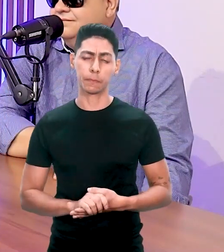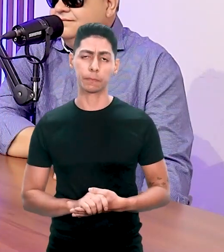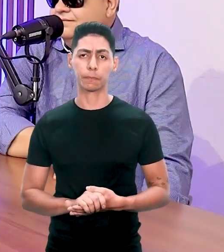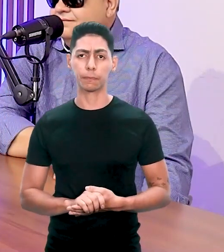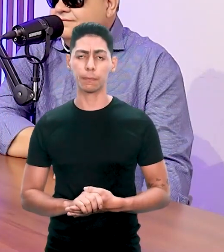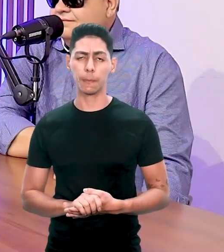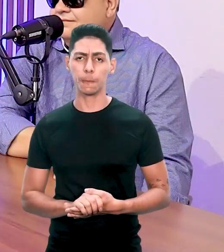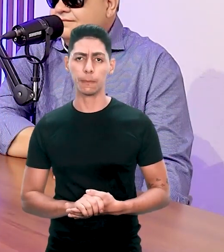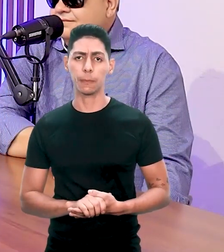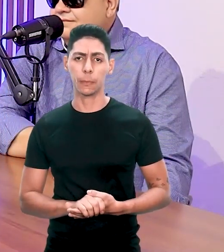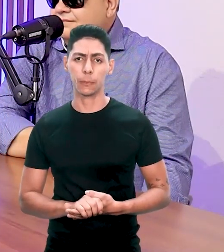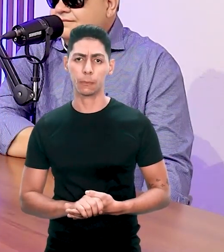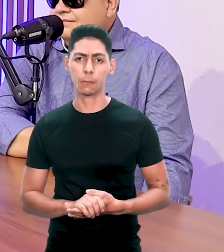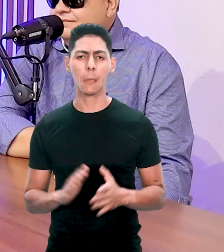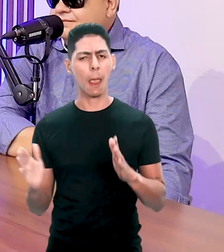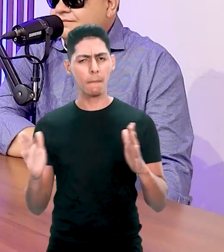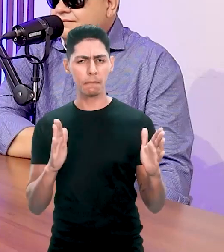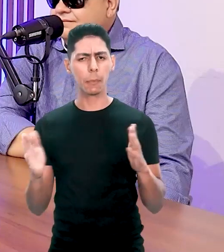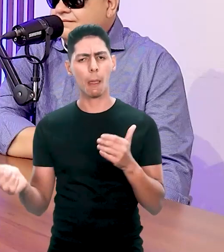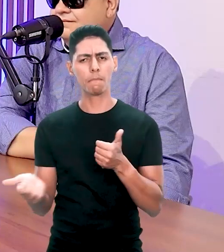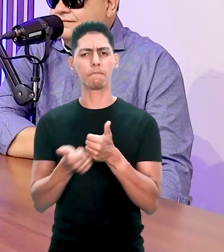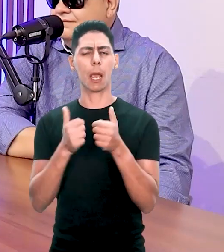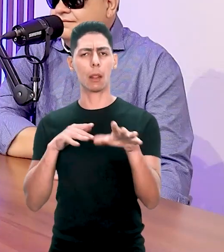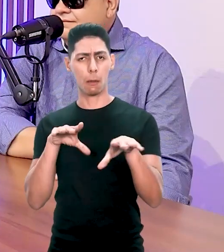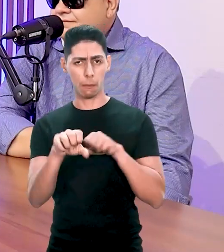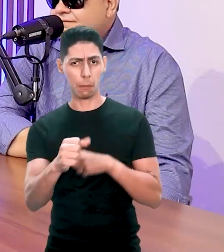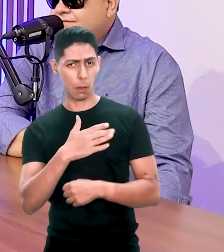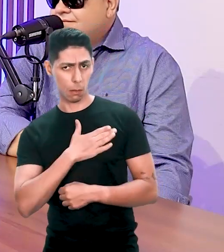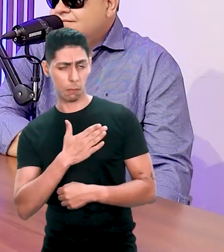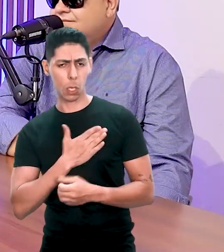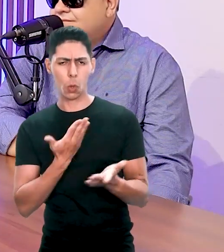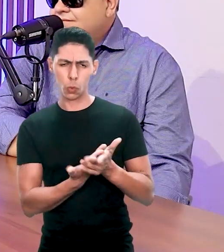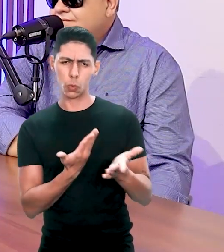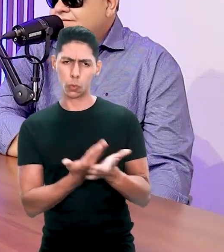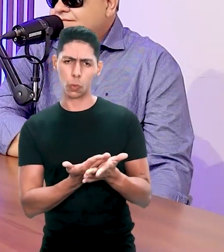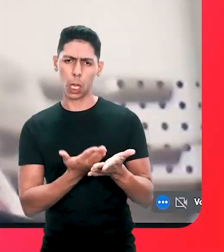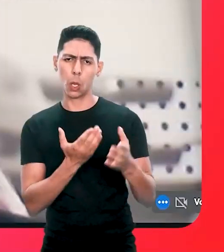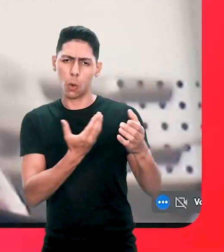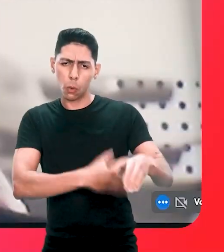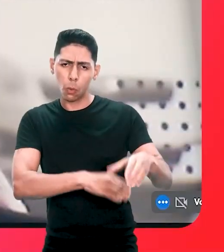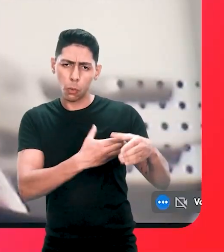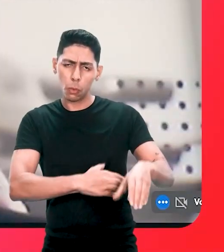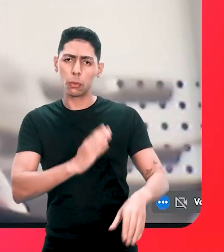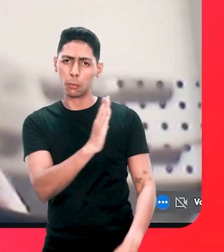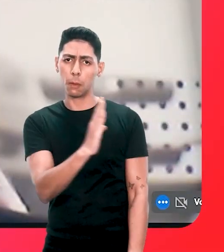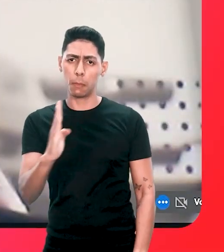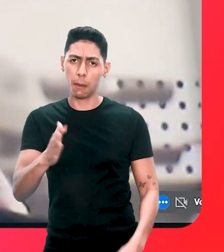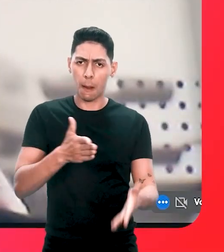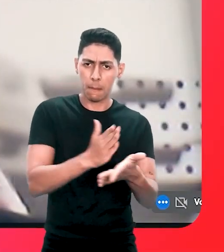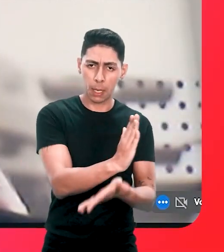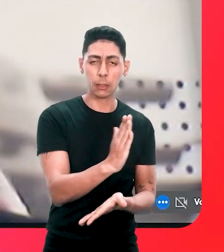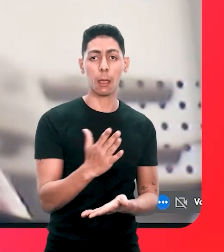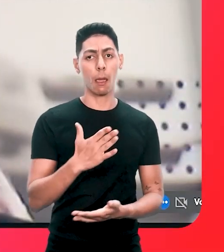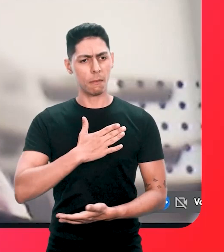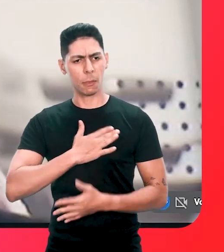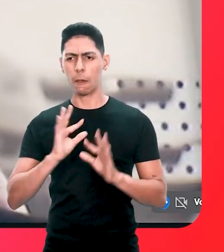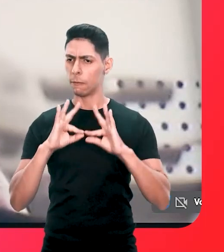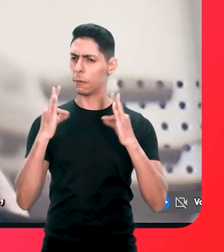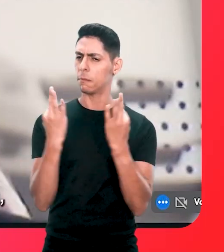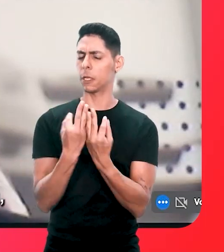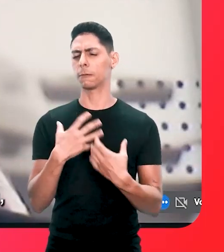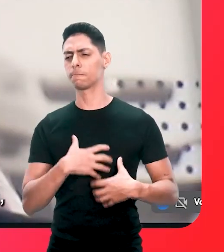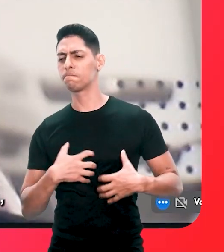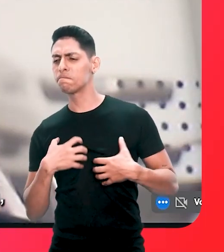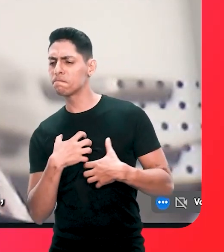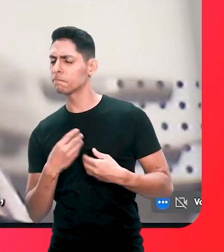minha formatura, eu fiz concurso para o Banco do Brasil, né? E até a minha família ficou meio